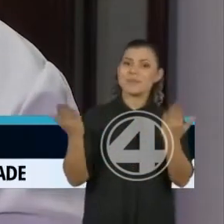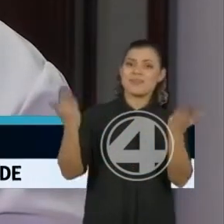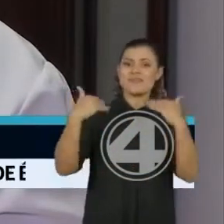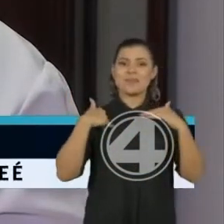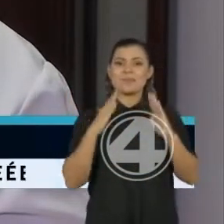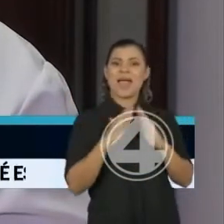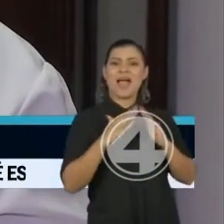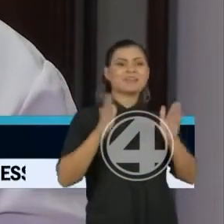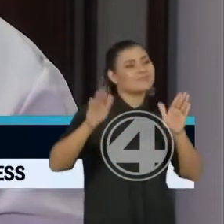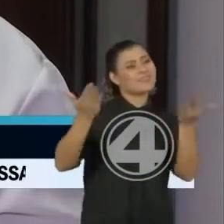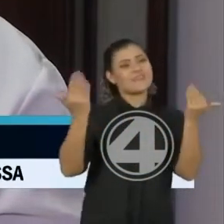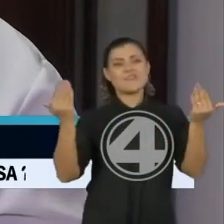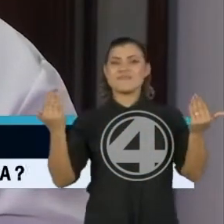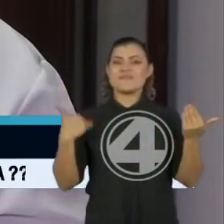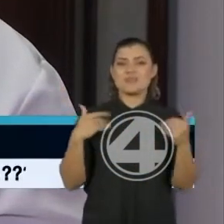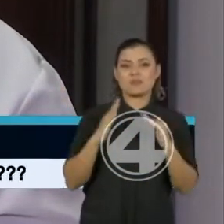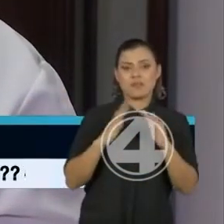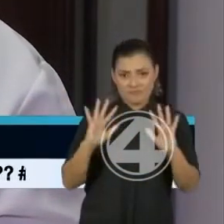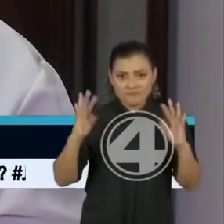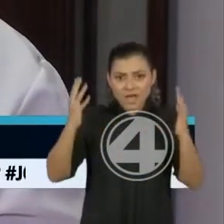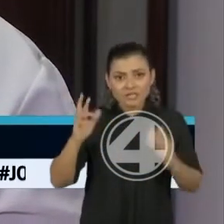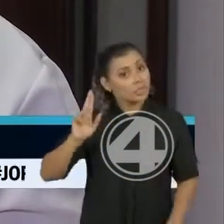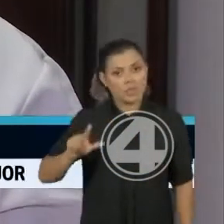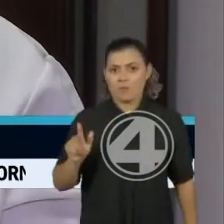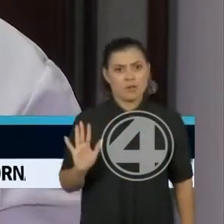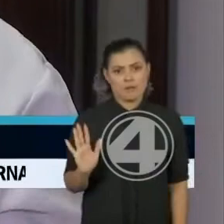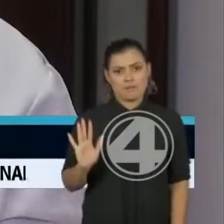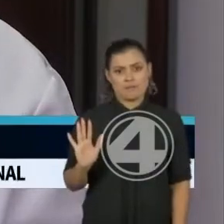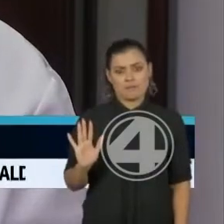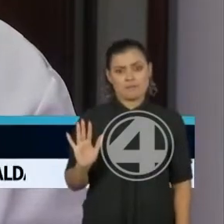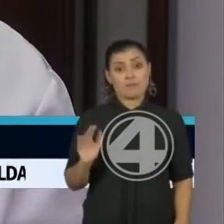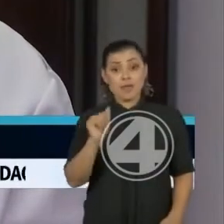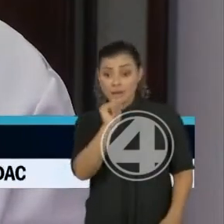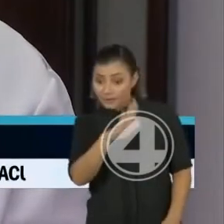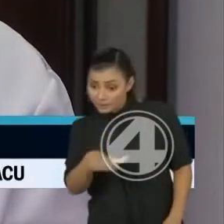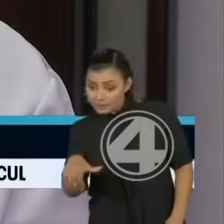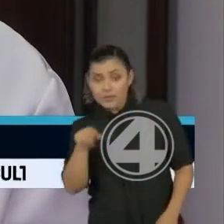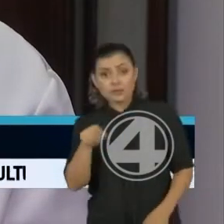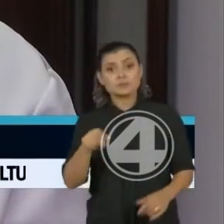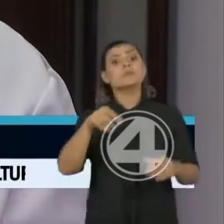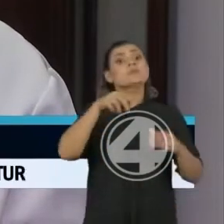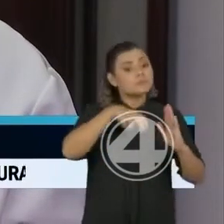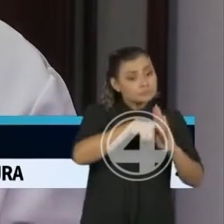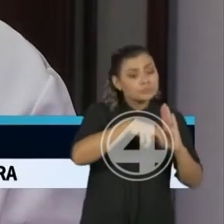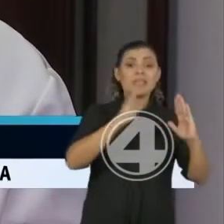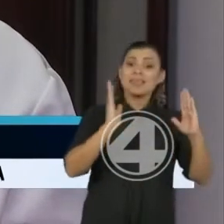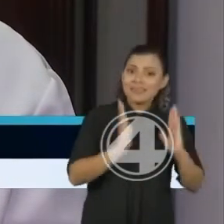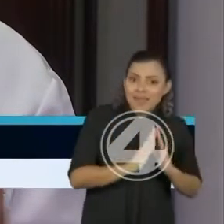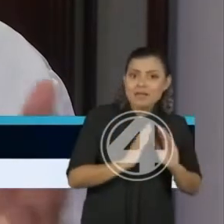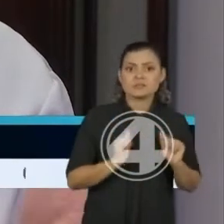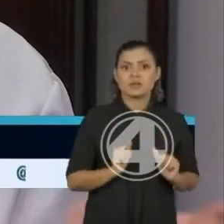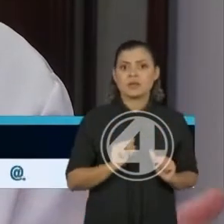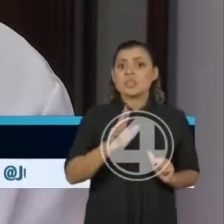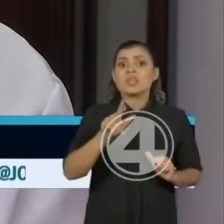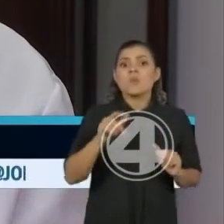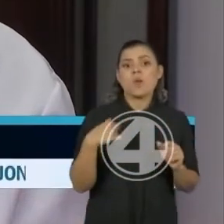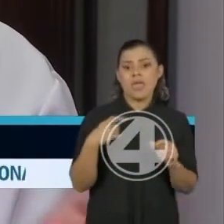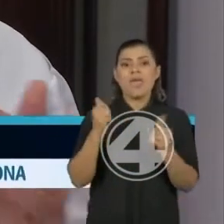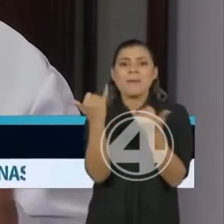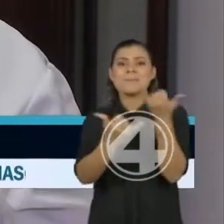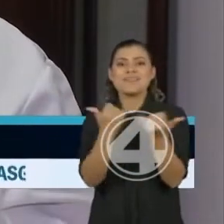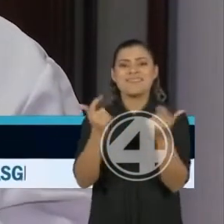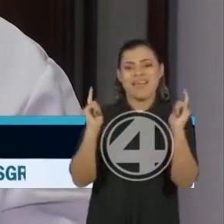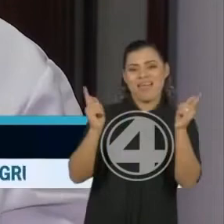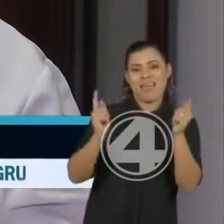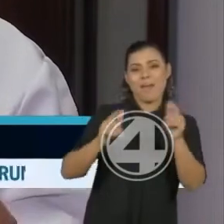família para ficar em casa não é uma festa isso o que as crianças fiquem em casa é para ficar em casa não é para ir para o